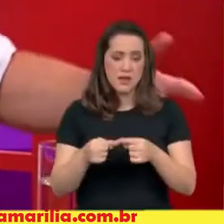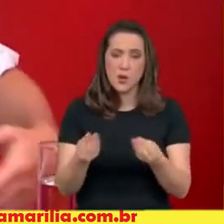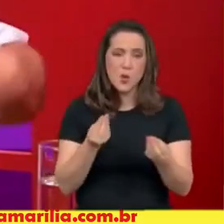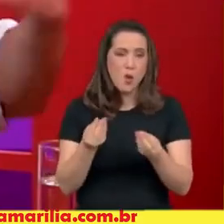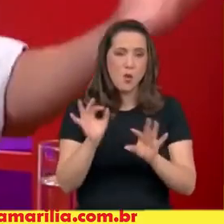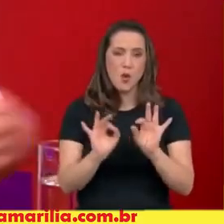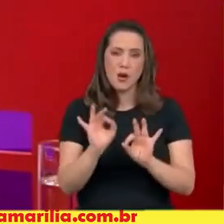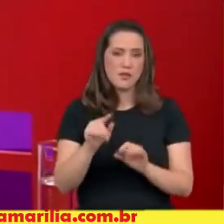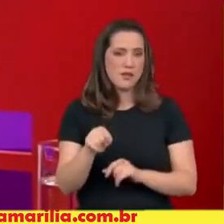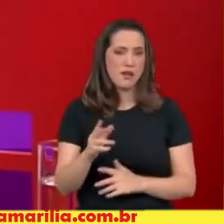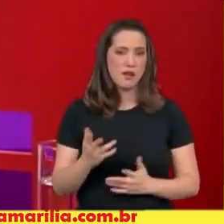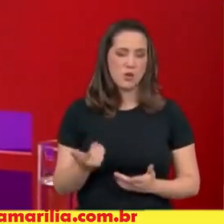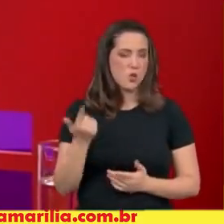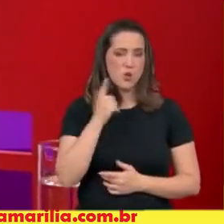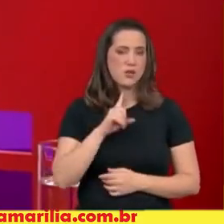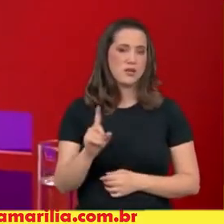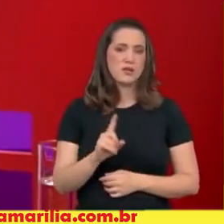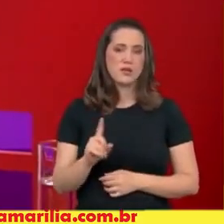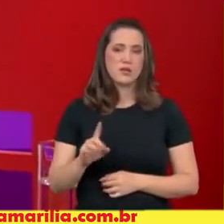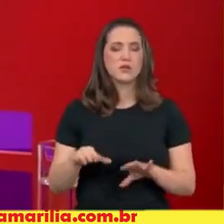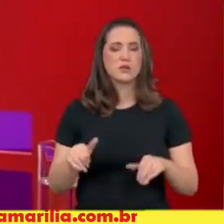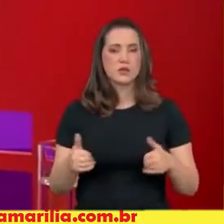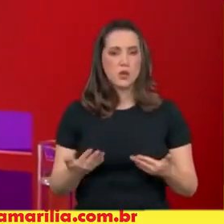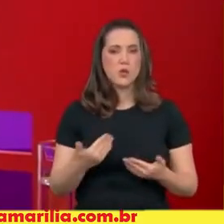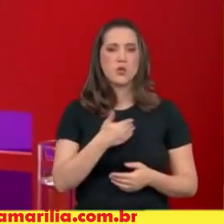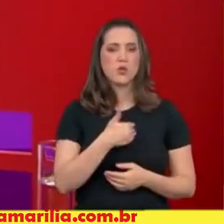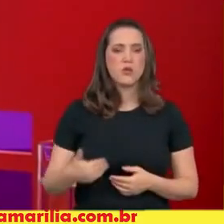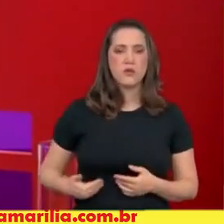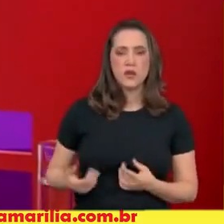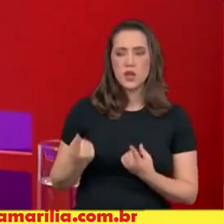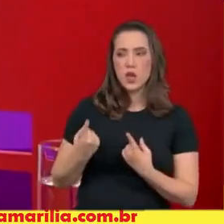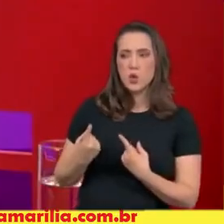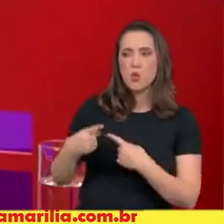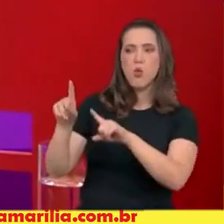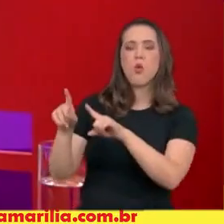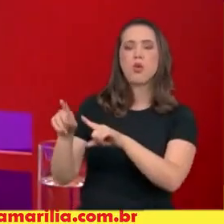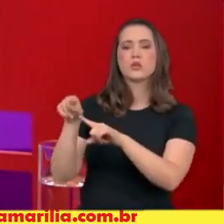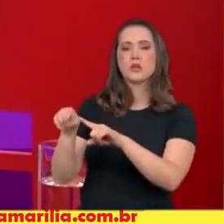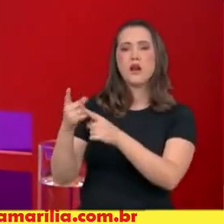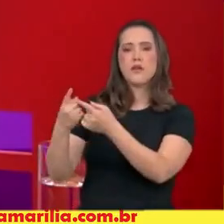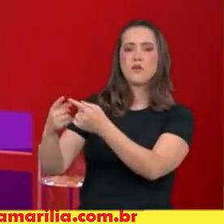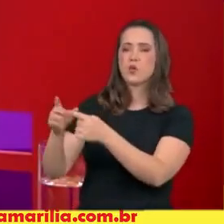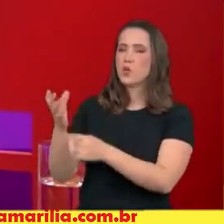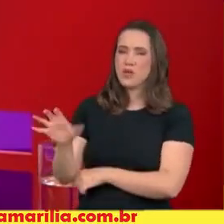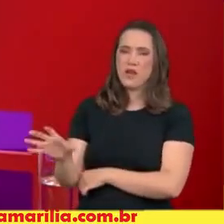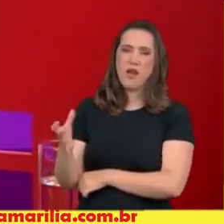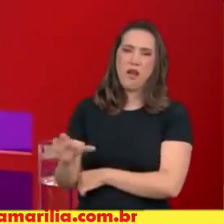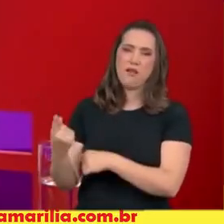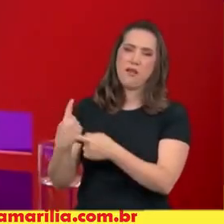grande manifestação na praça. E o governo Sisi, esse governo contra-revolucionário, que finge ser o legado